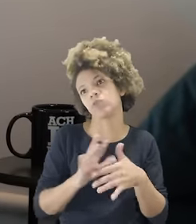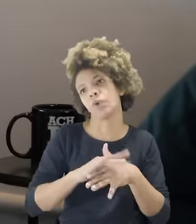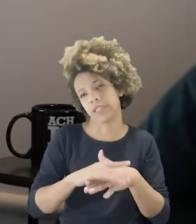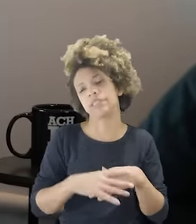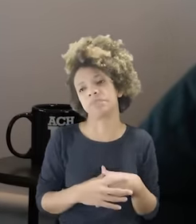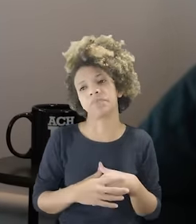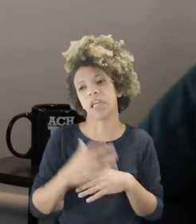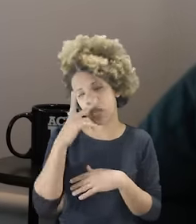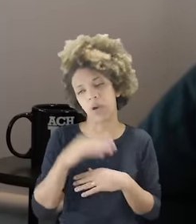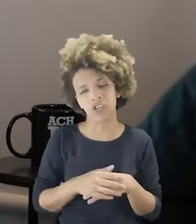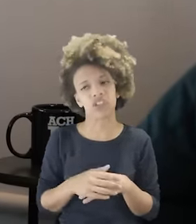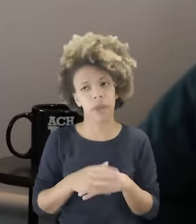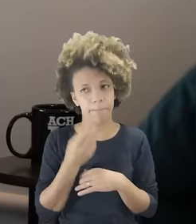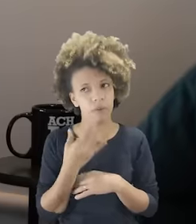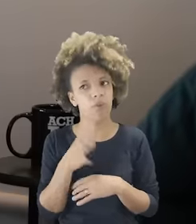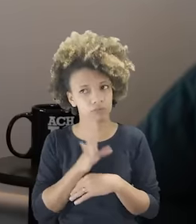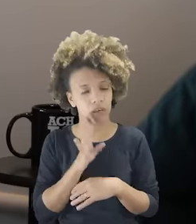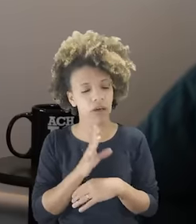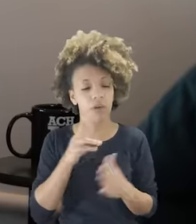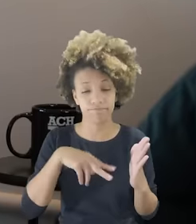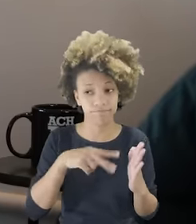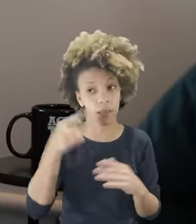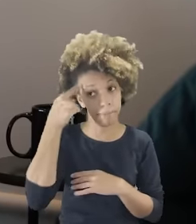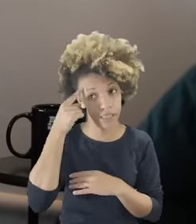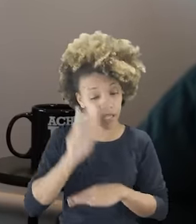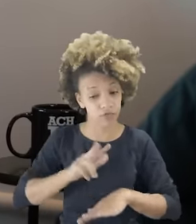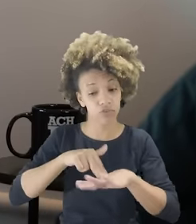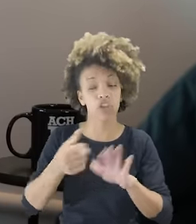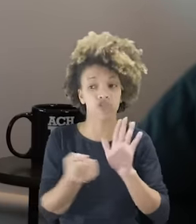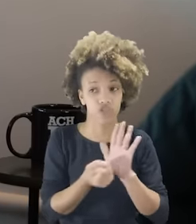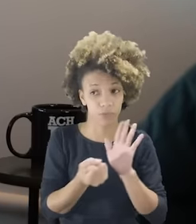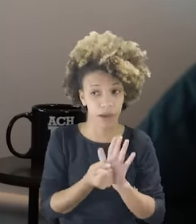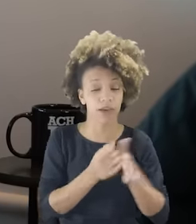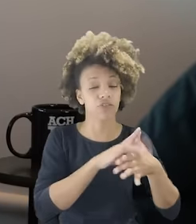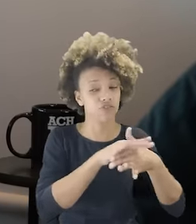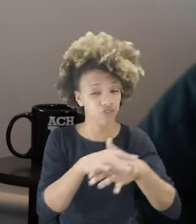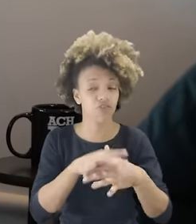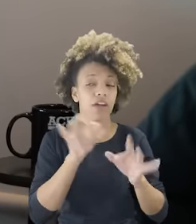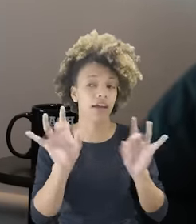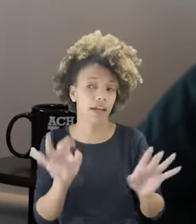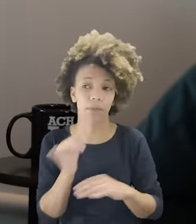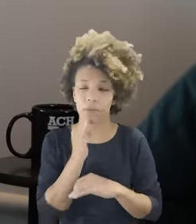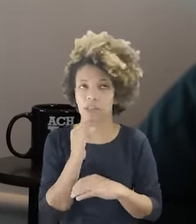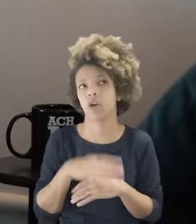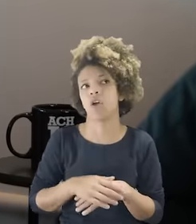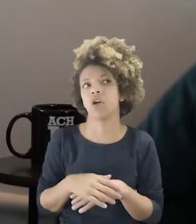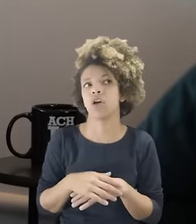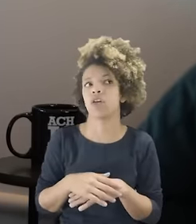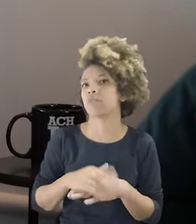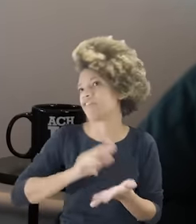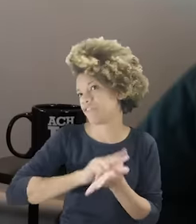Eu acho que válido a gente repensar nesse reposicionamento de marca de cara da doença Eu por exemplo tem uma